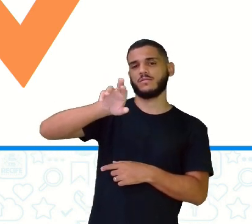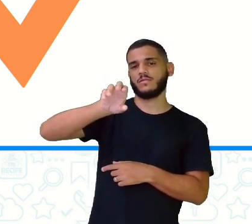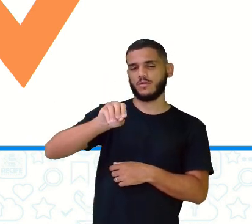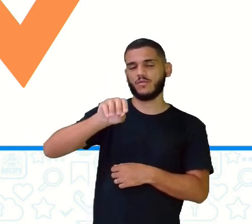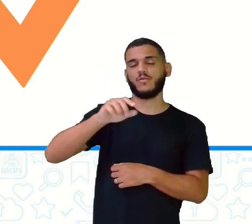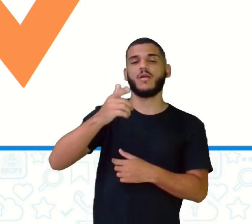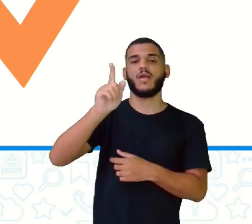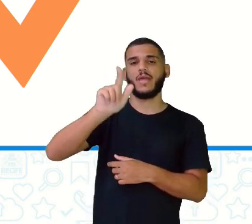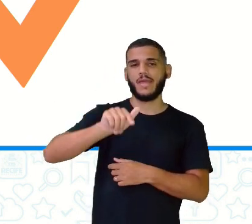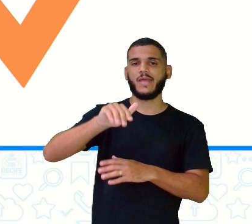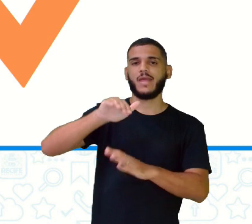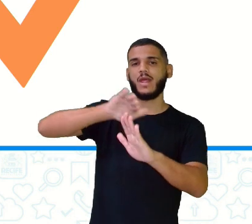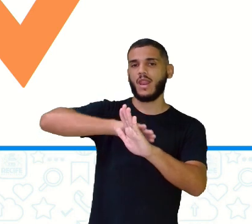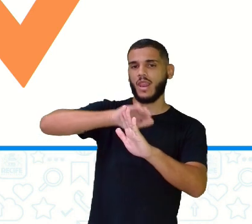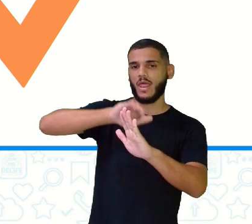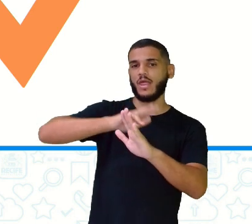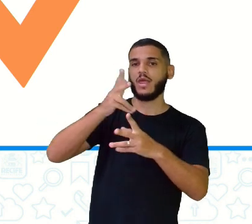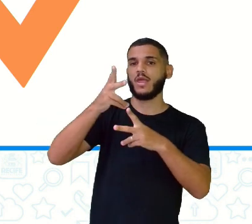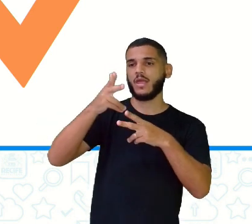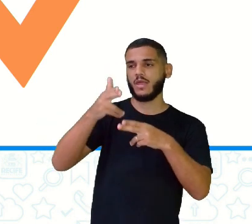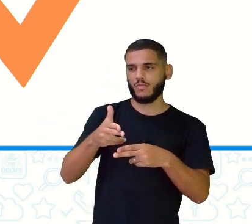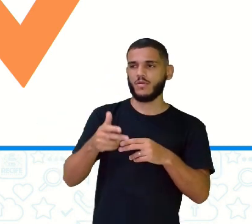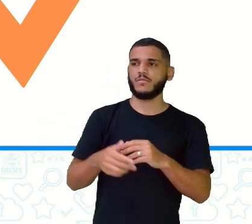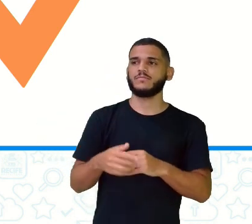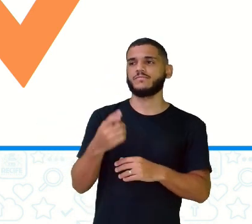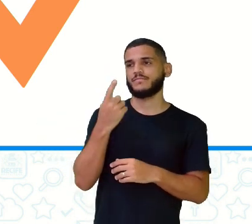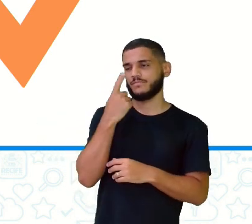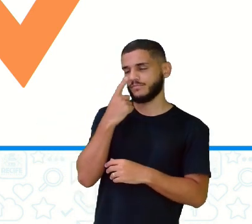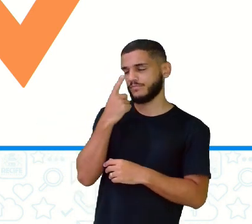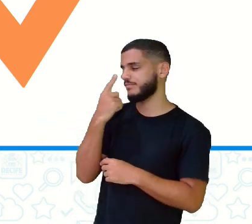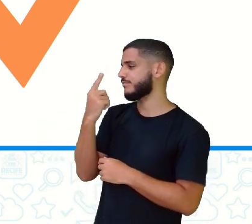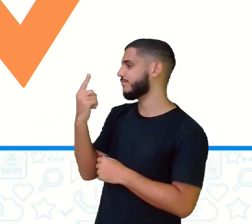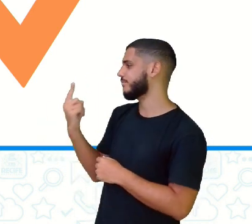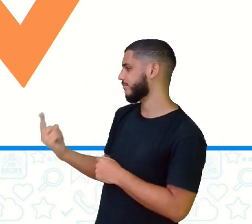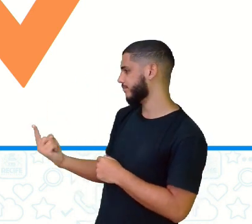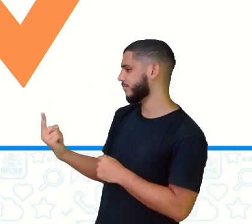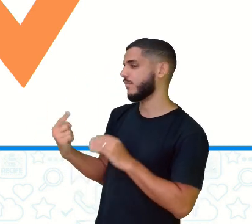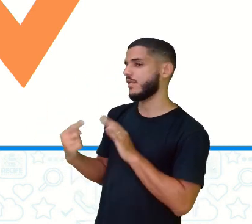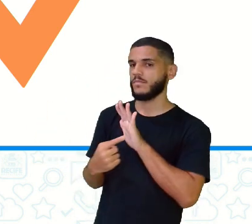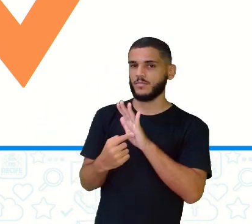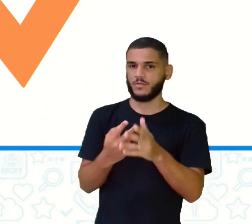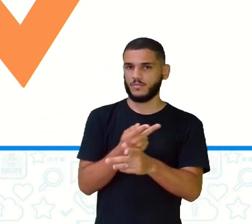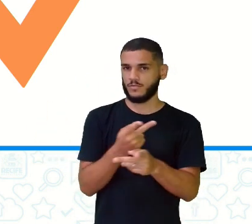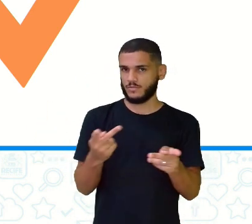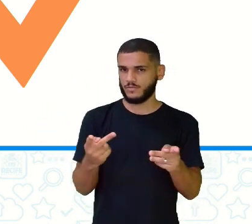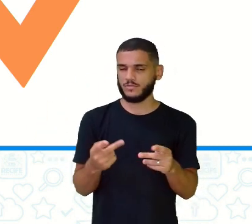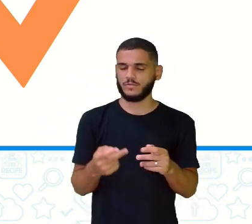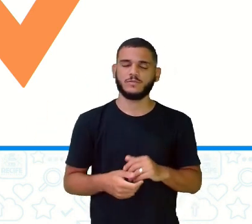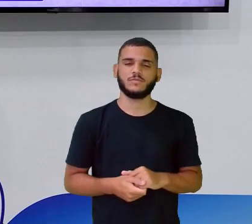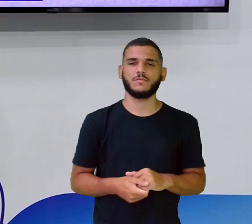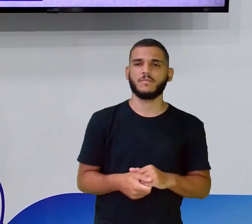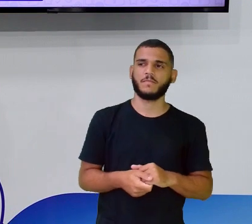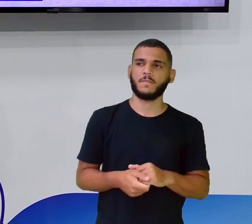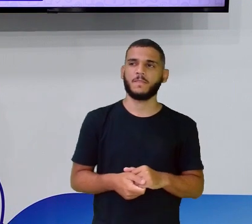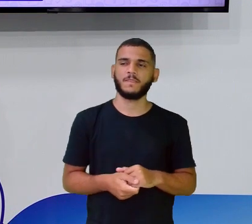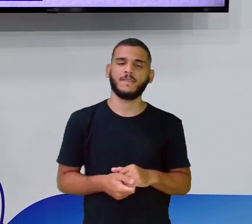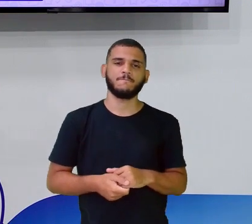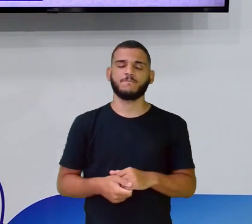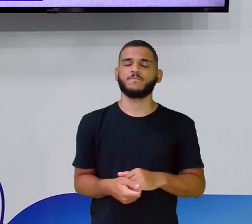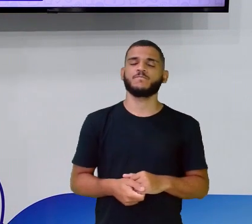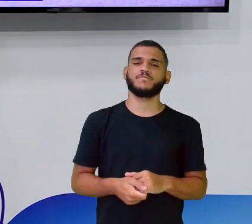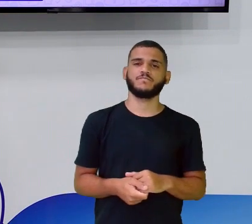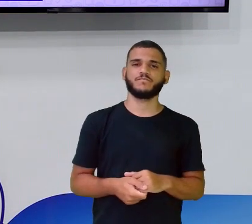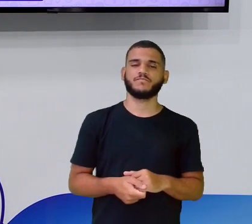as medidas iguais. Como esse. Essa representação aqui, ela é de um